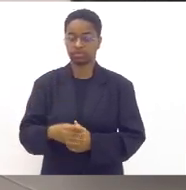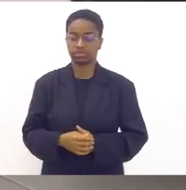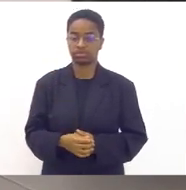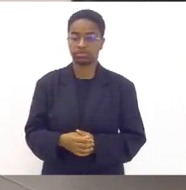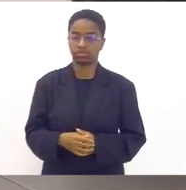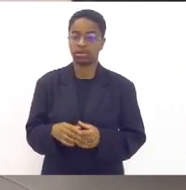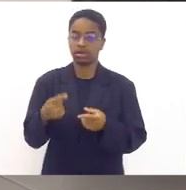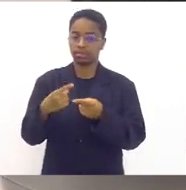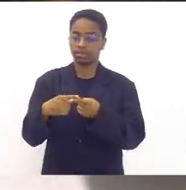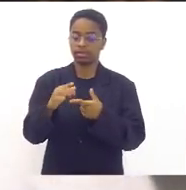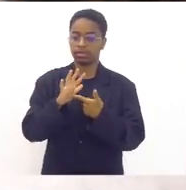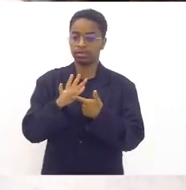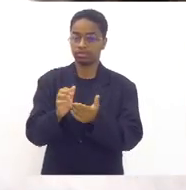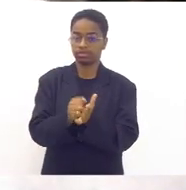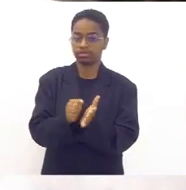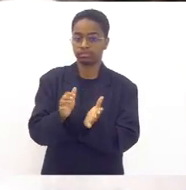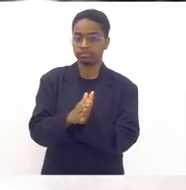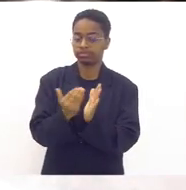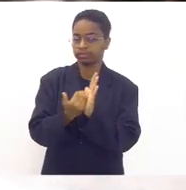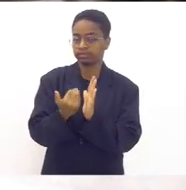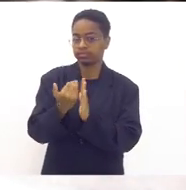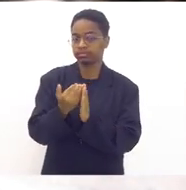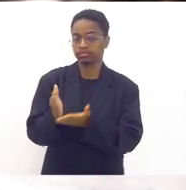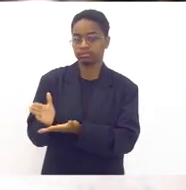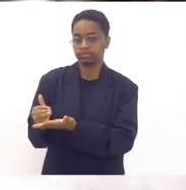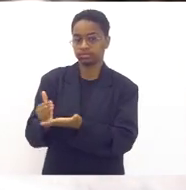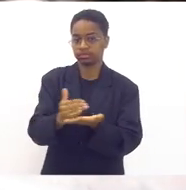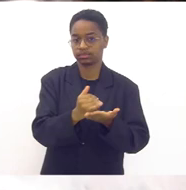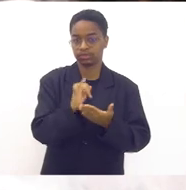uma penalização muito grande em termos de arrecadação de ICMS.